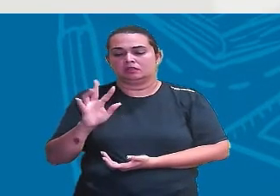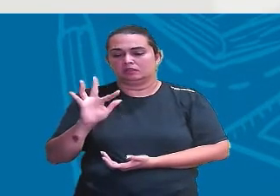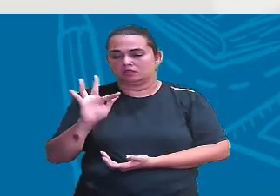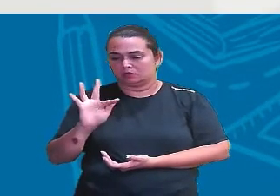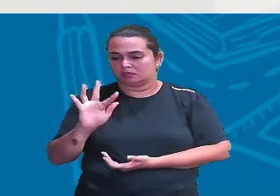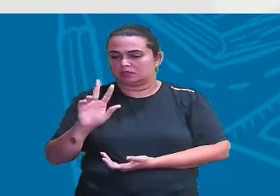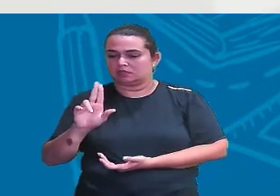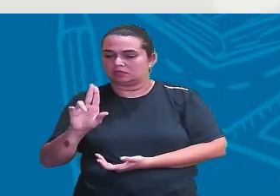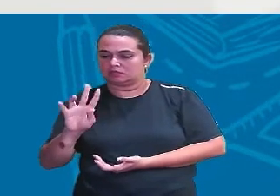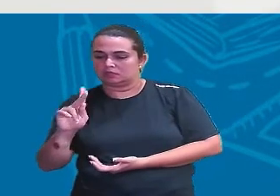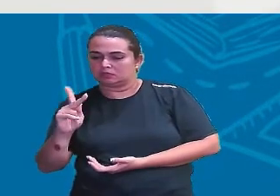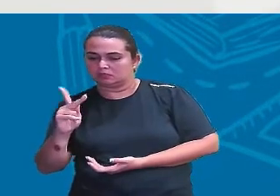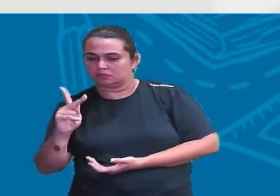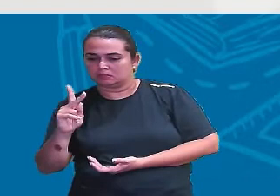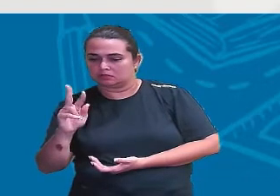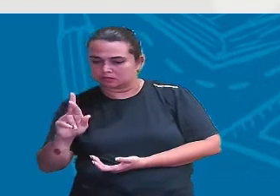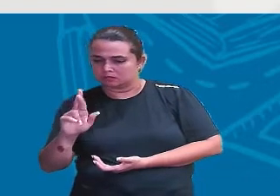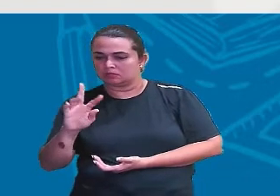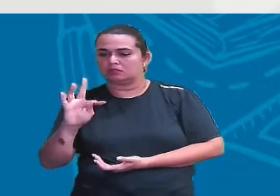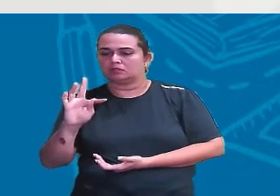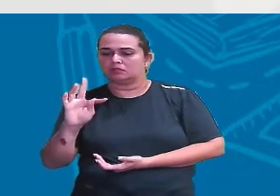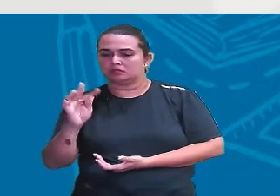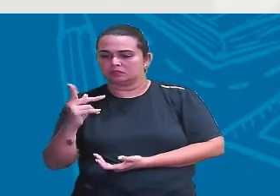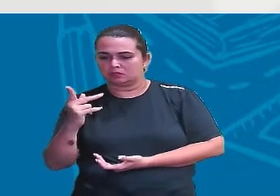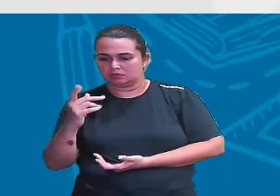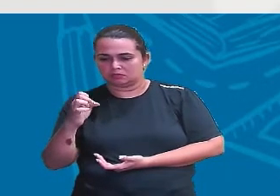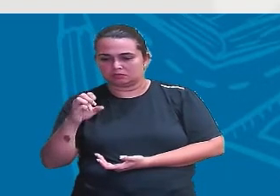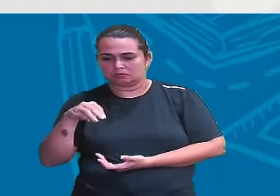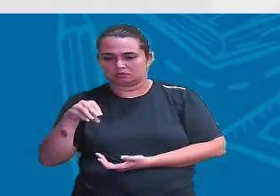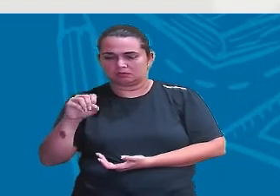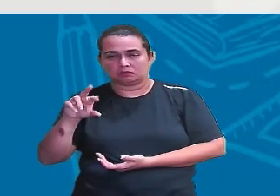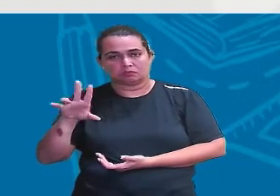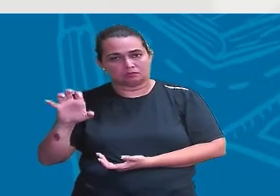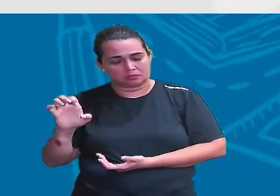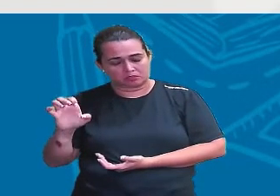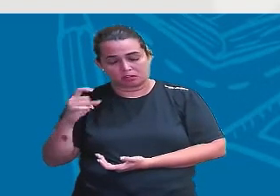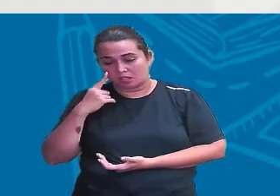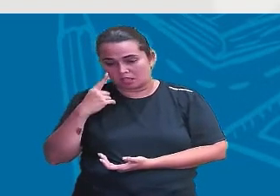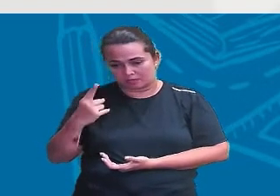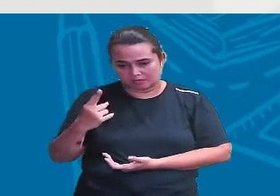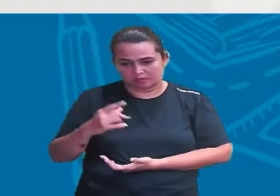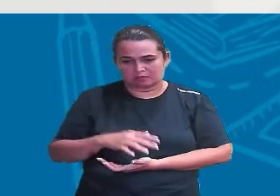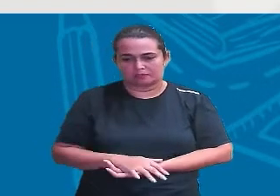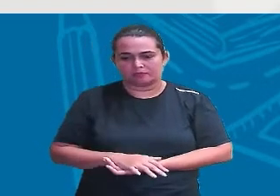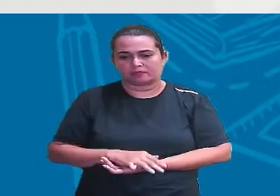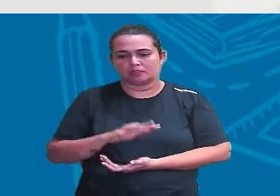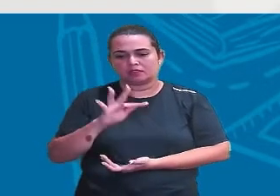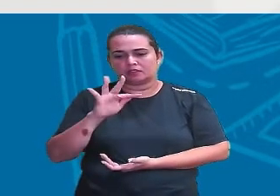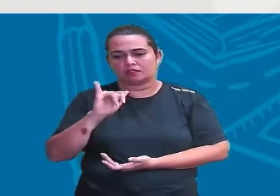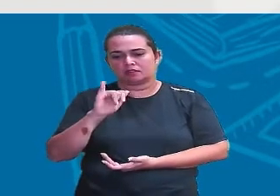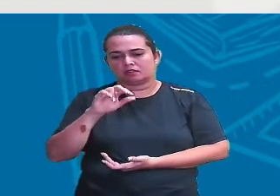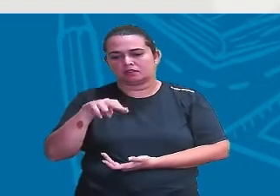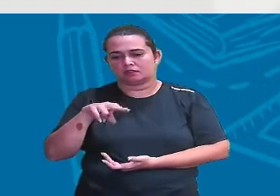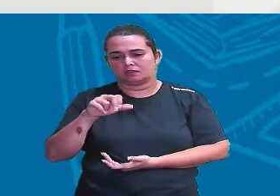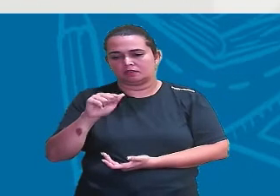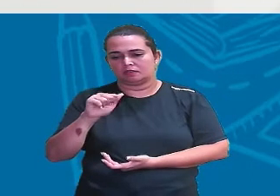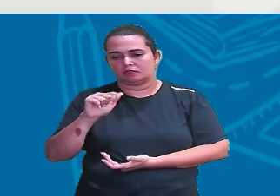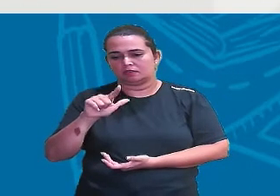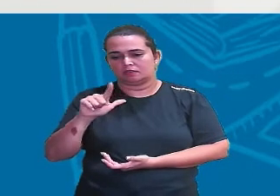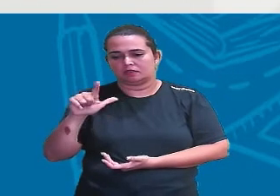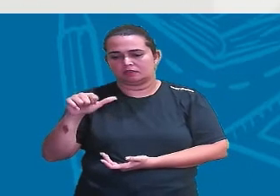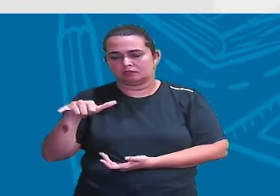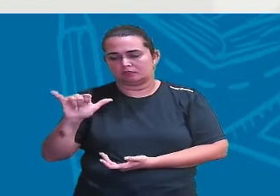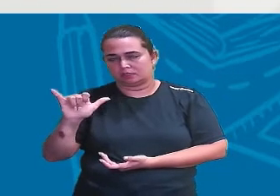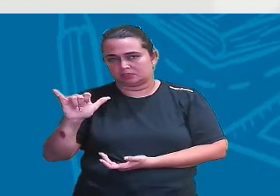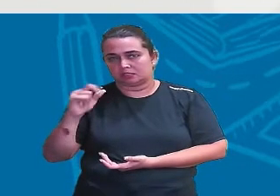essa palavra dentro do nosso assunto sobre advérbios conjuntivos? Se for, já vai cortando. E essa finally? Vocês viram